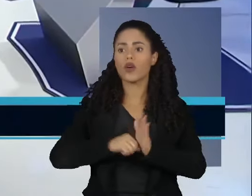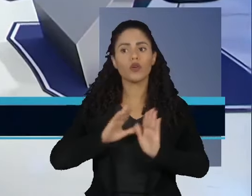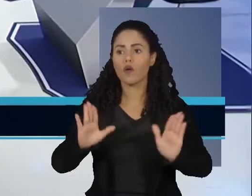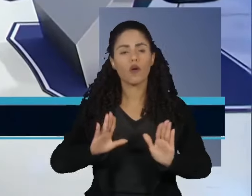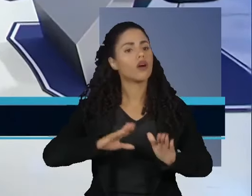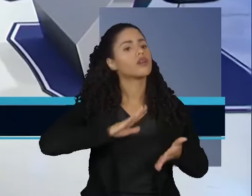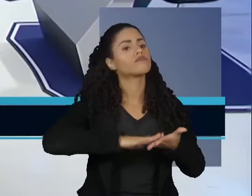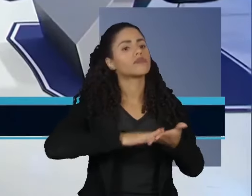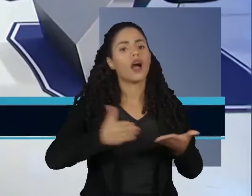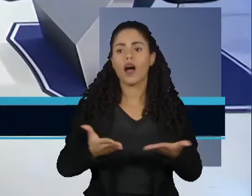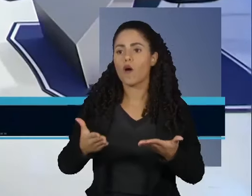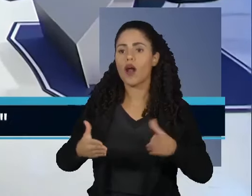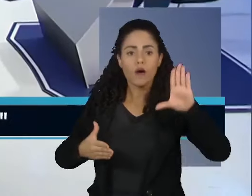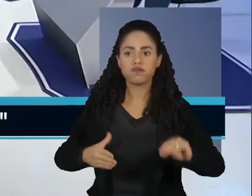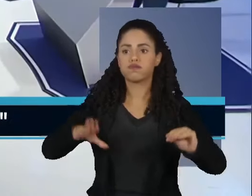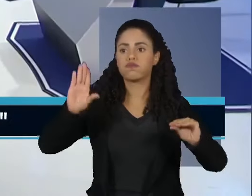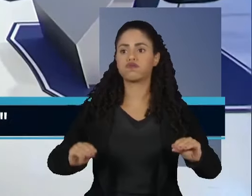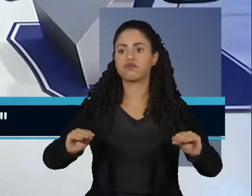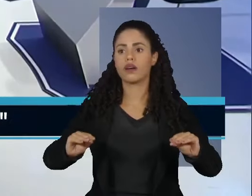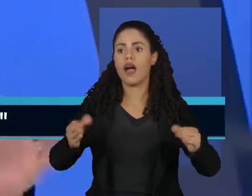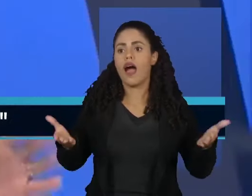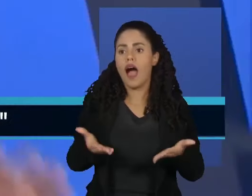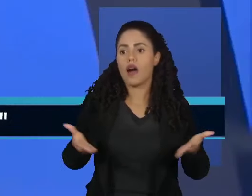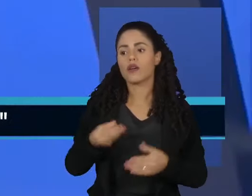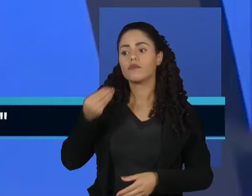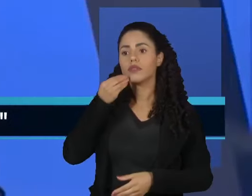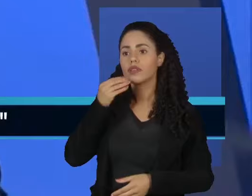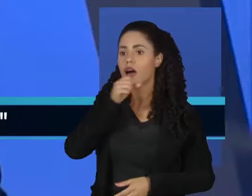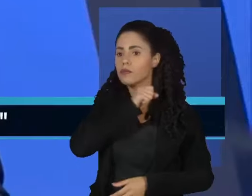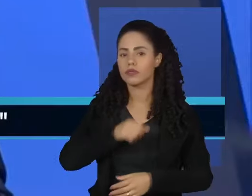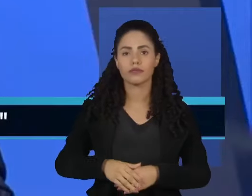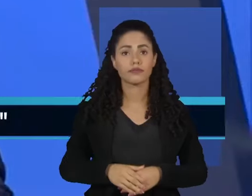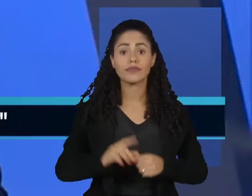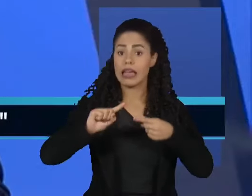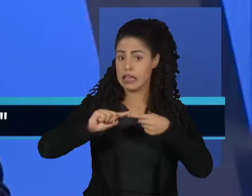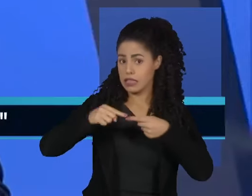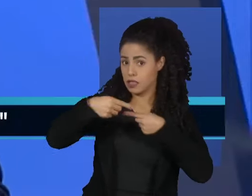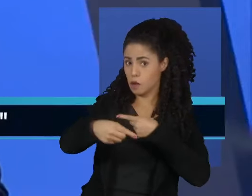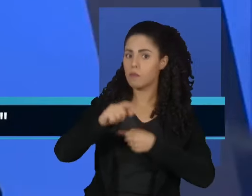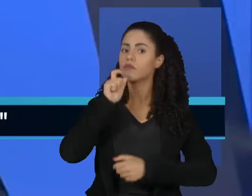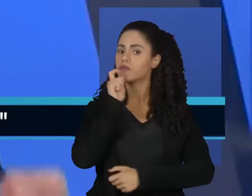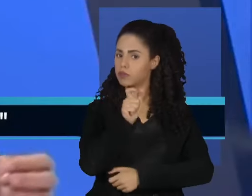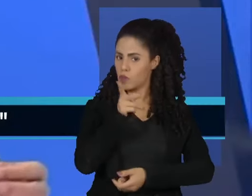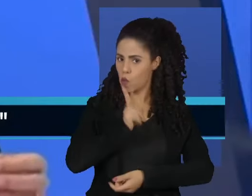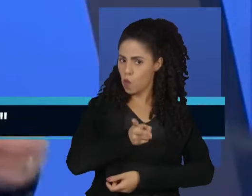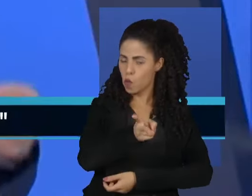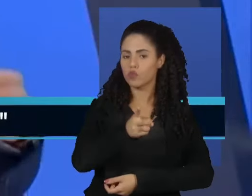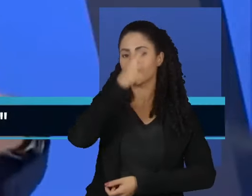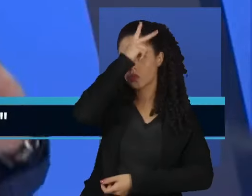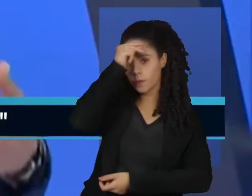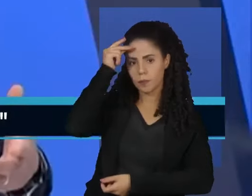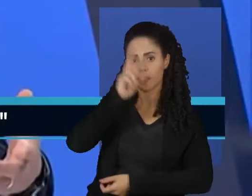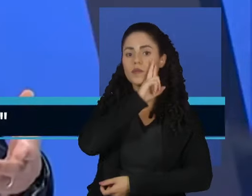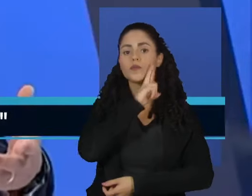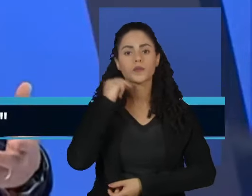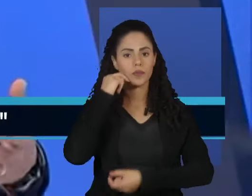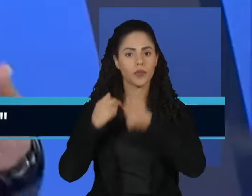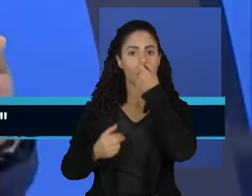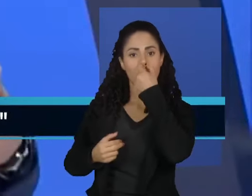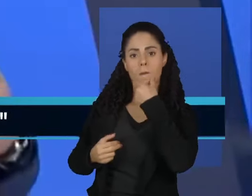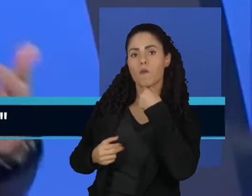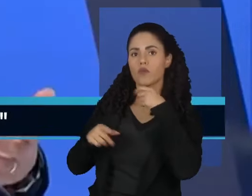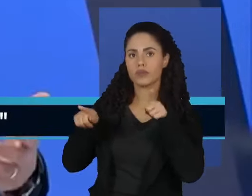a advertência aos dois candidatos. Depois, as acusações continuaram entre o prefeito e Guilherme Boulos.